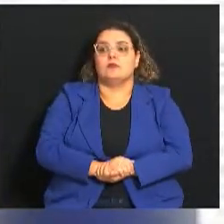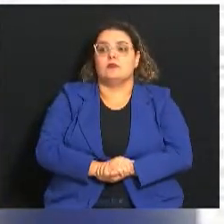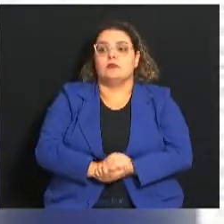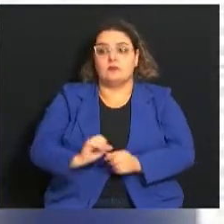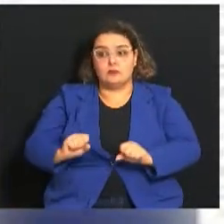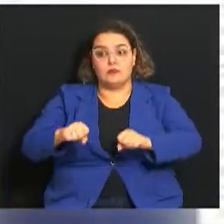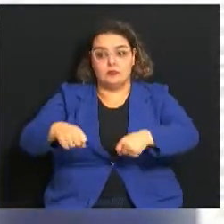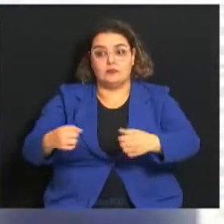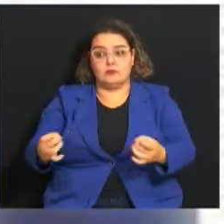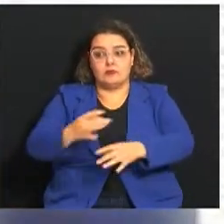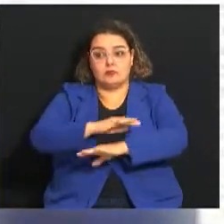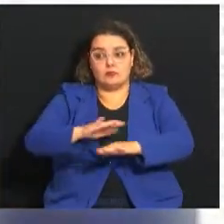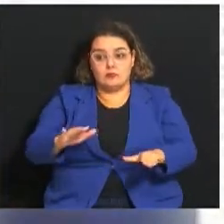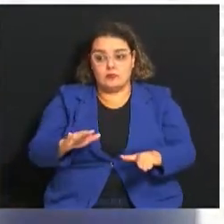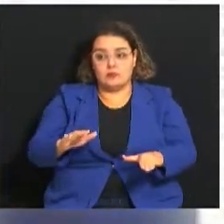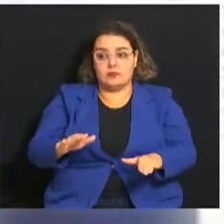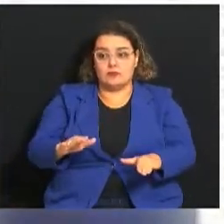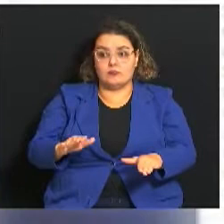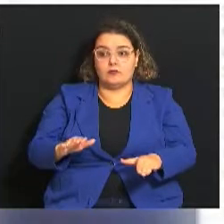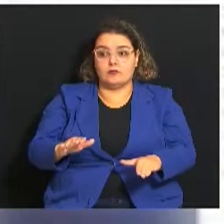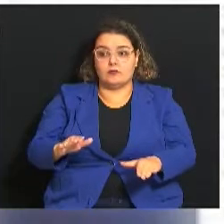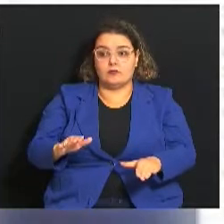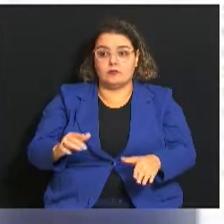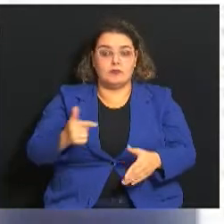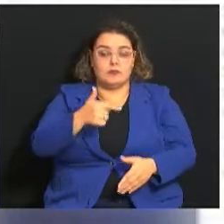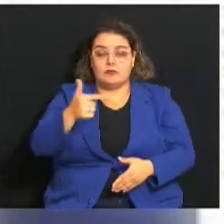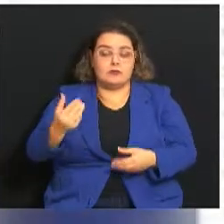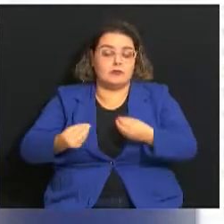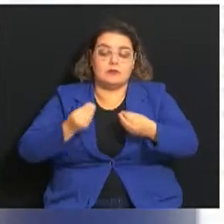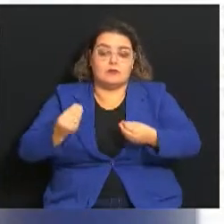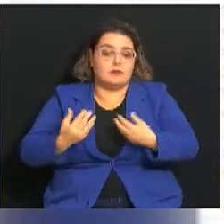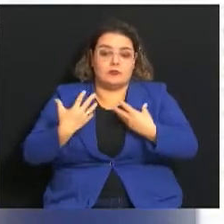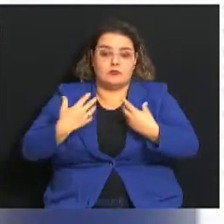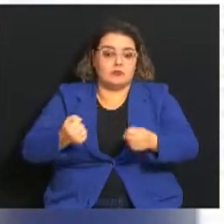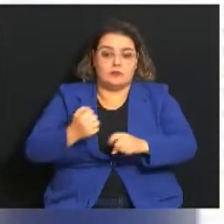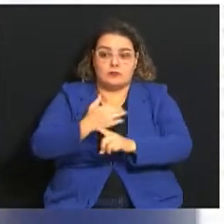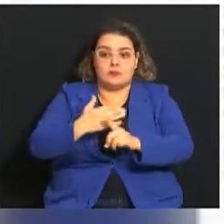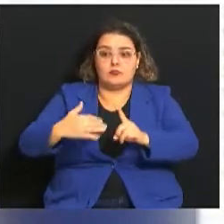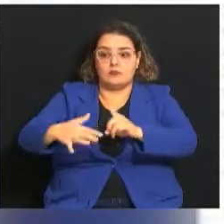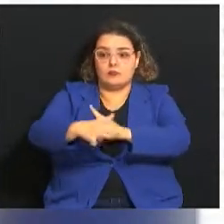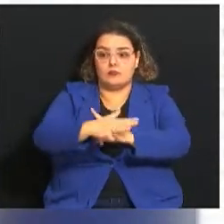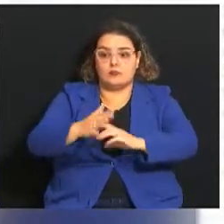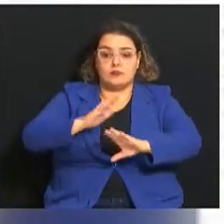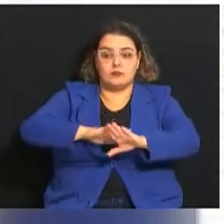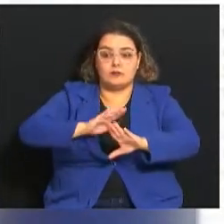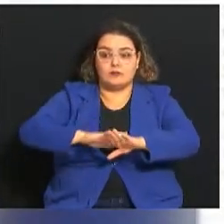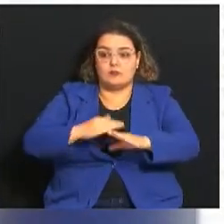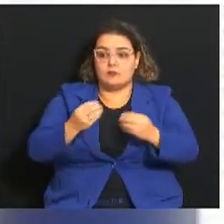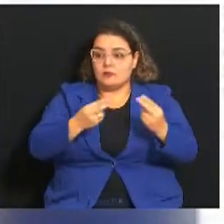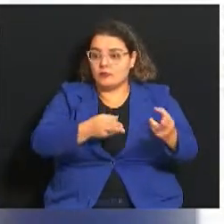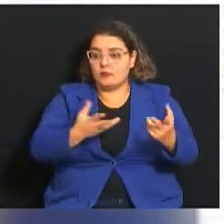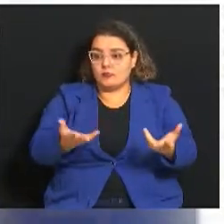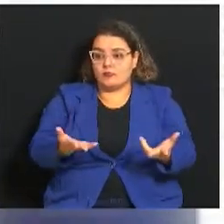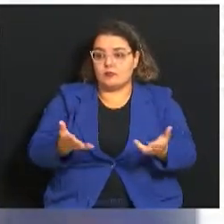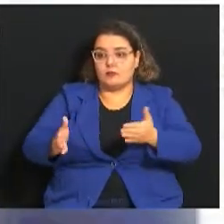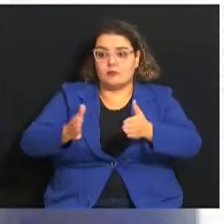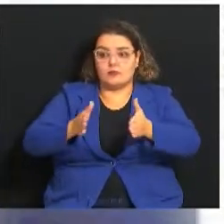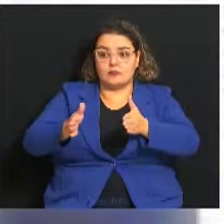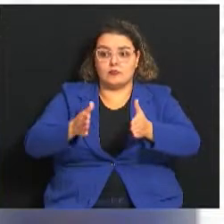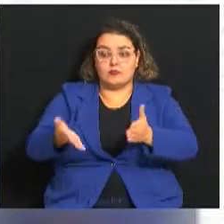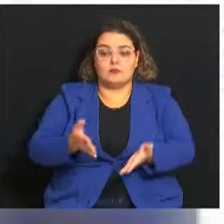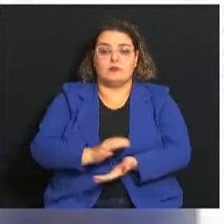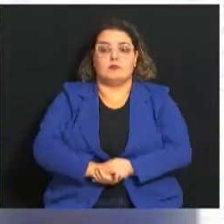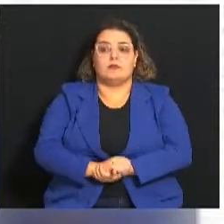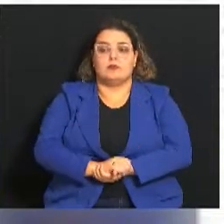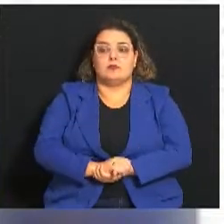não cabe mais na nossa sociedade como essa. É um momento em que pregar